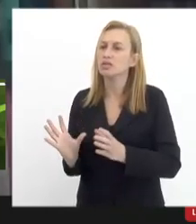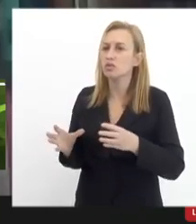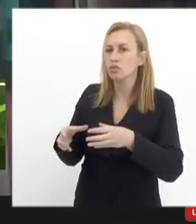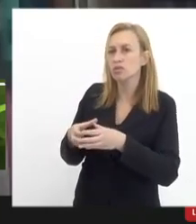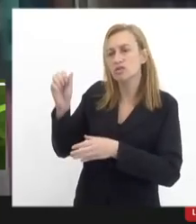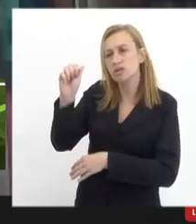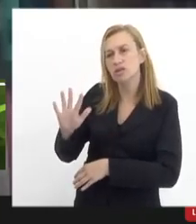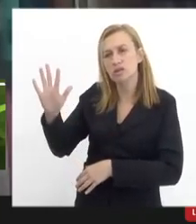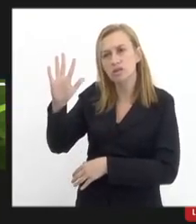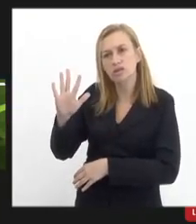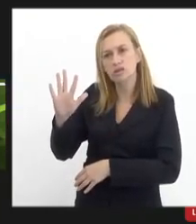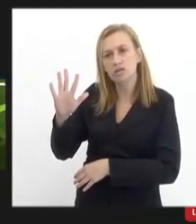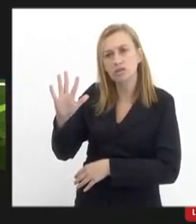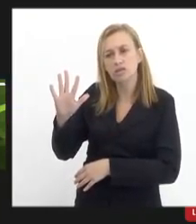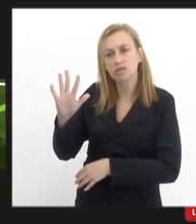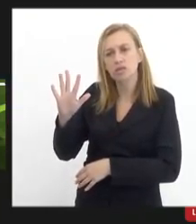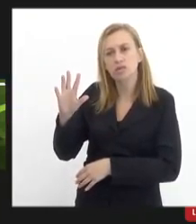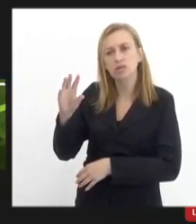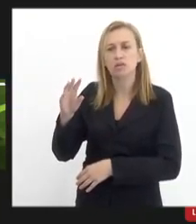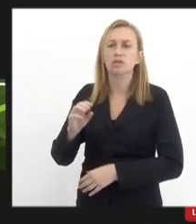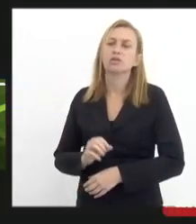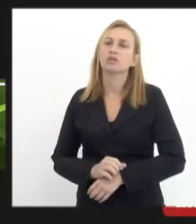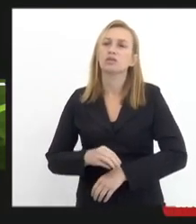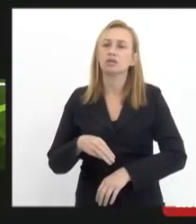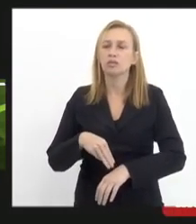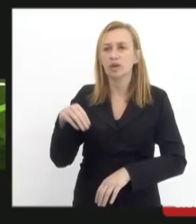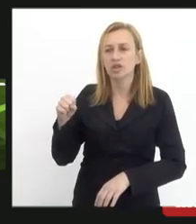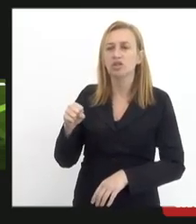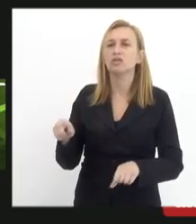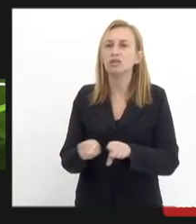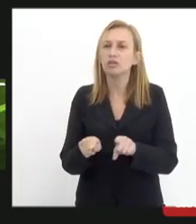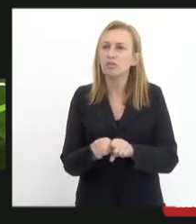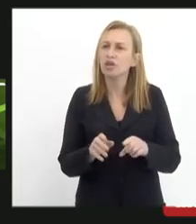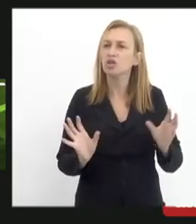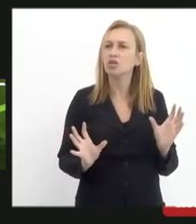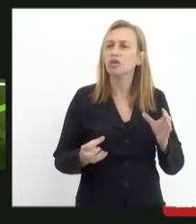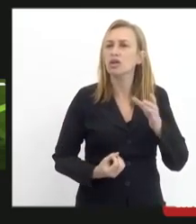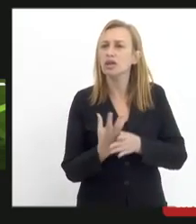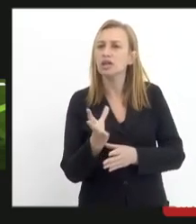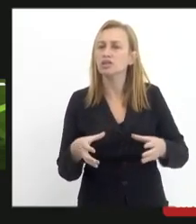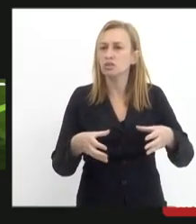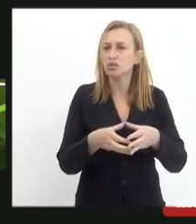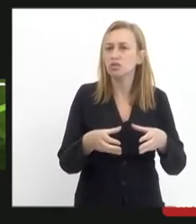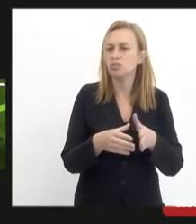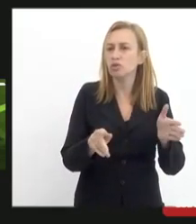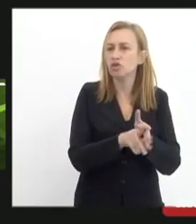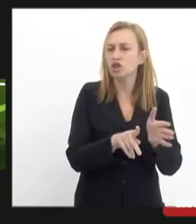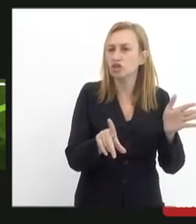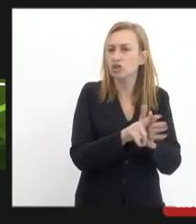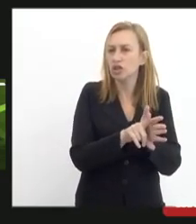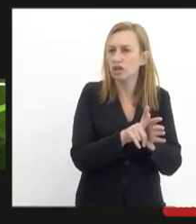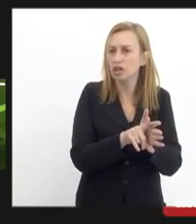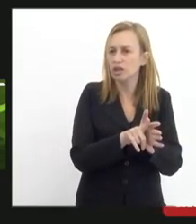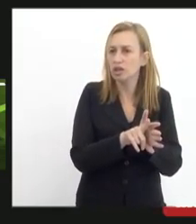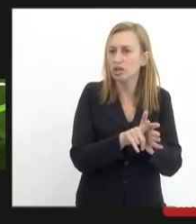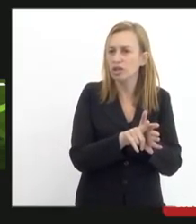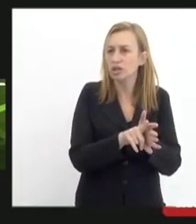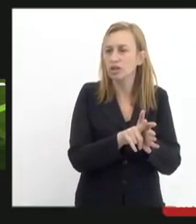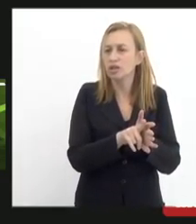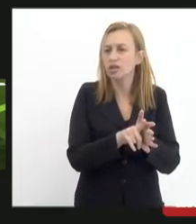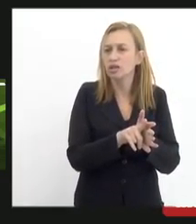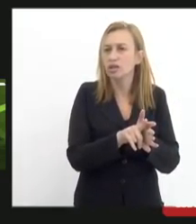Nacional de Griots e Mestres e a elaboração coletiva do projeto de lei griot, que entre idas